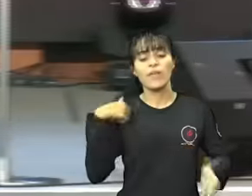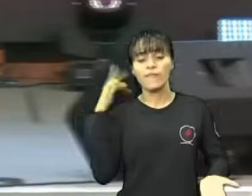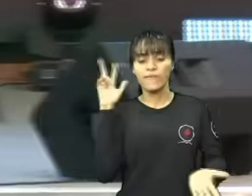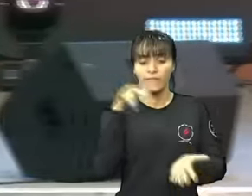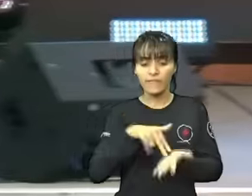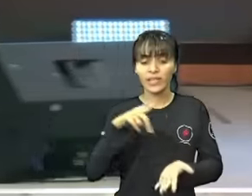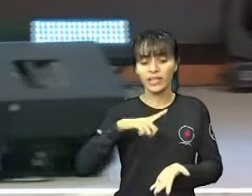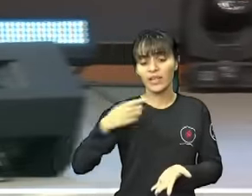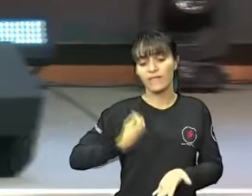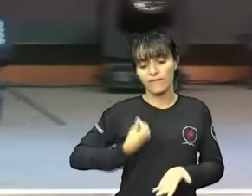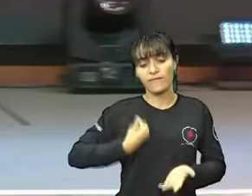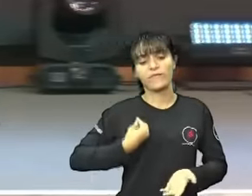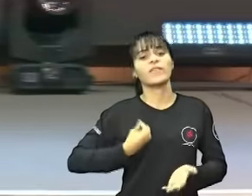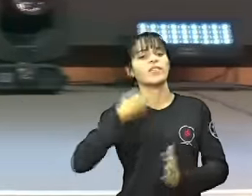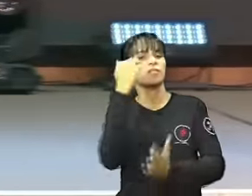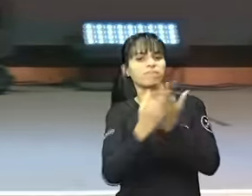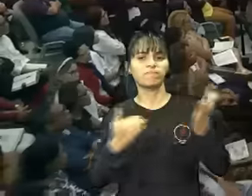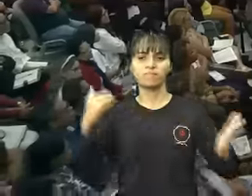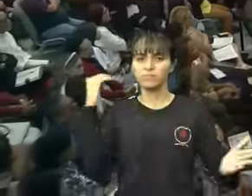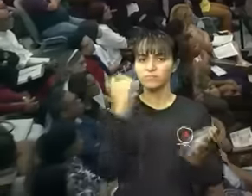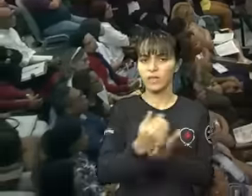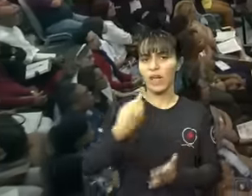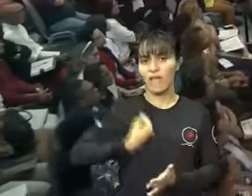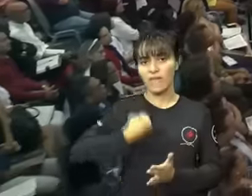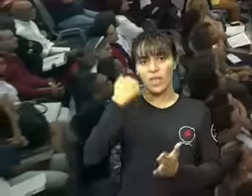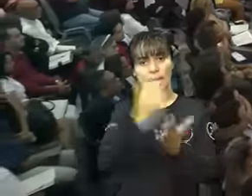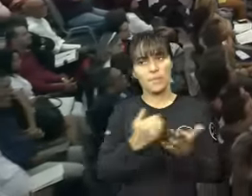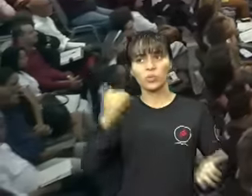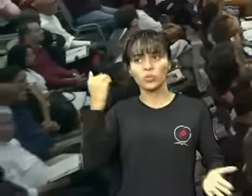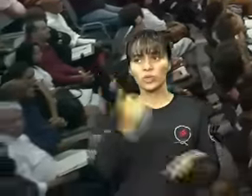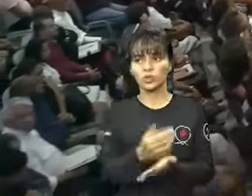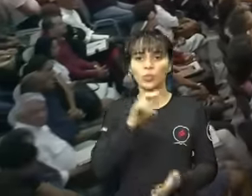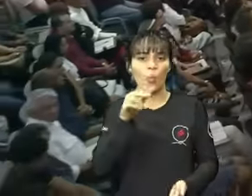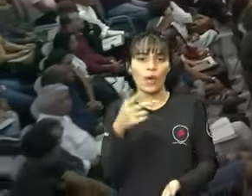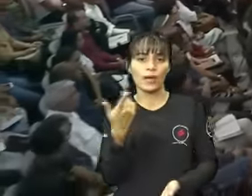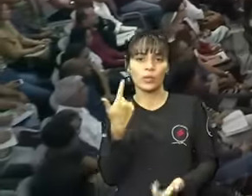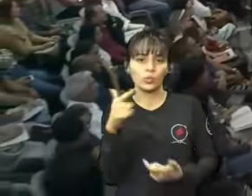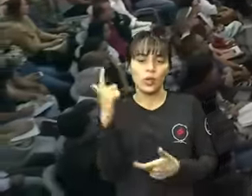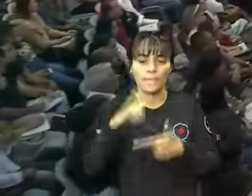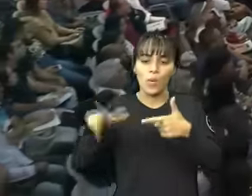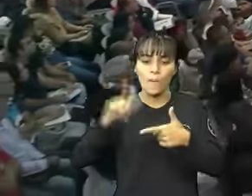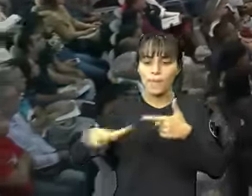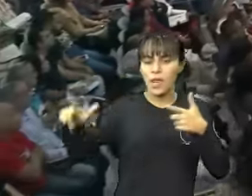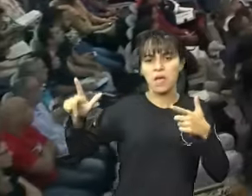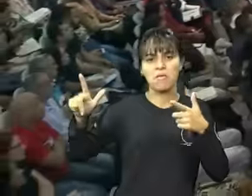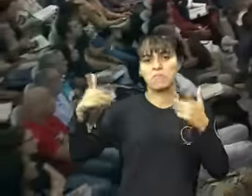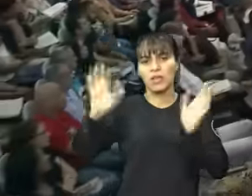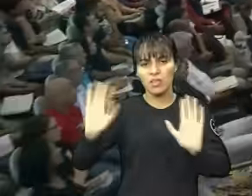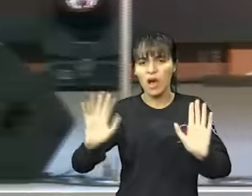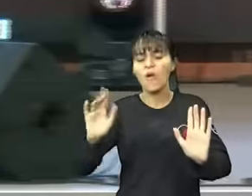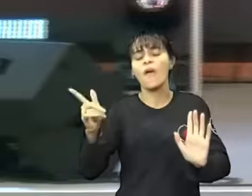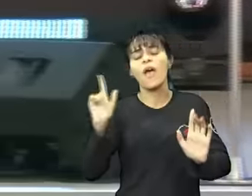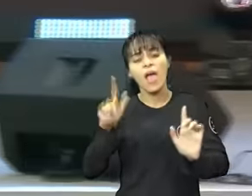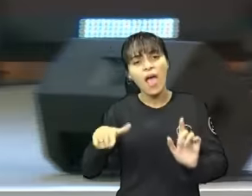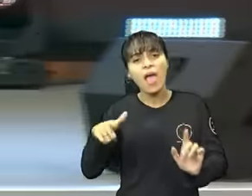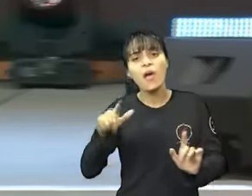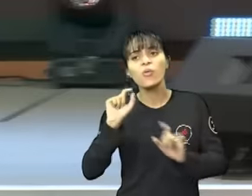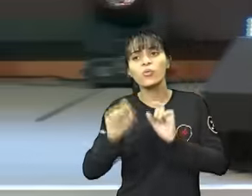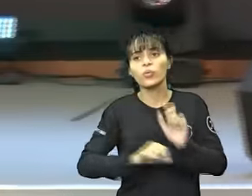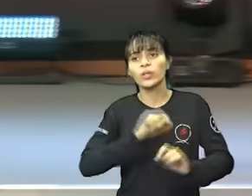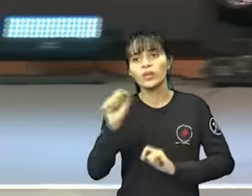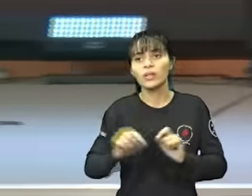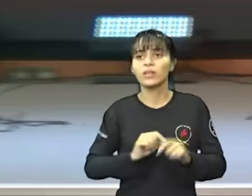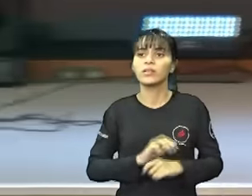tenham em abundância vida abundante não é que você não tem a luta né a diversidade é você interferir nas